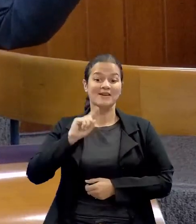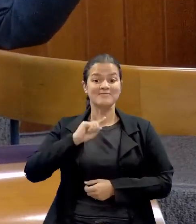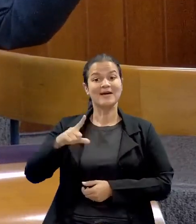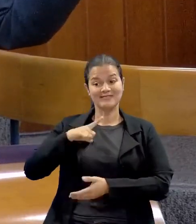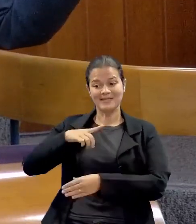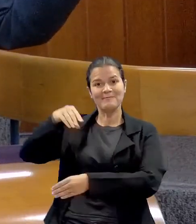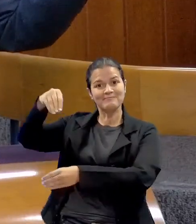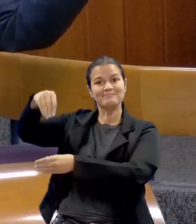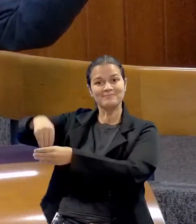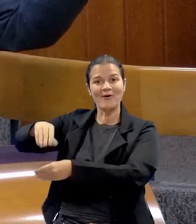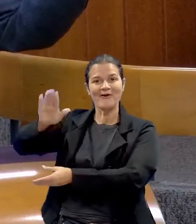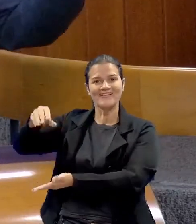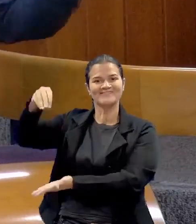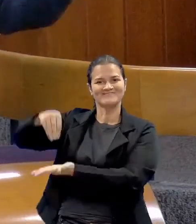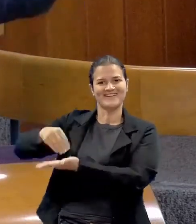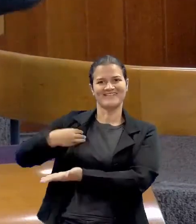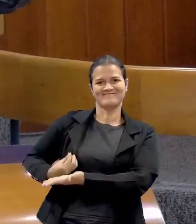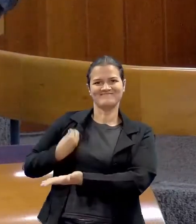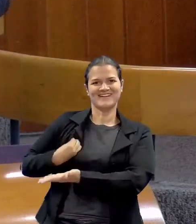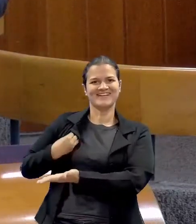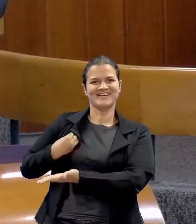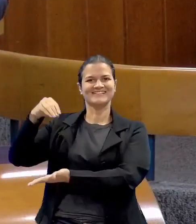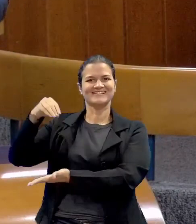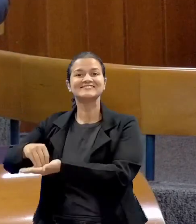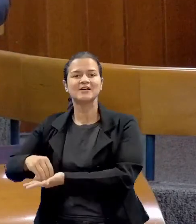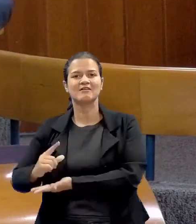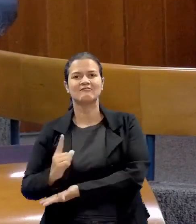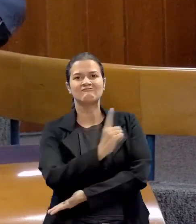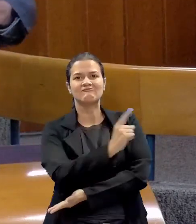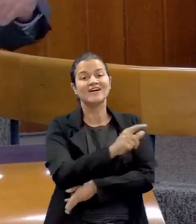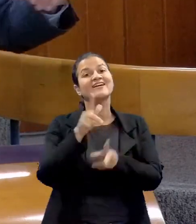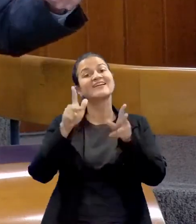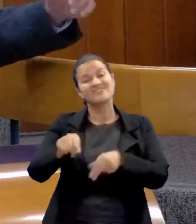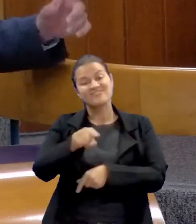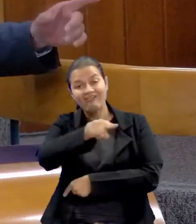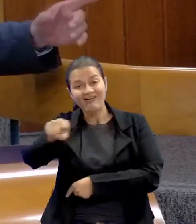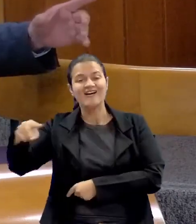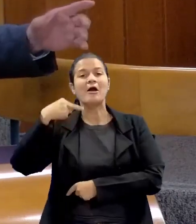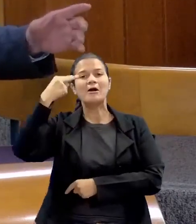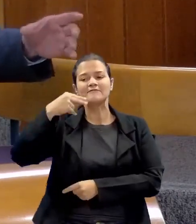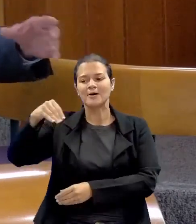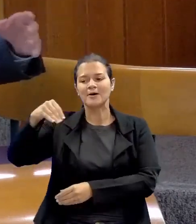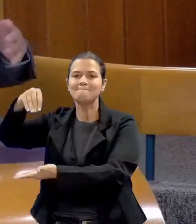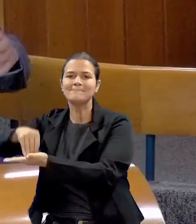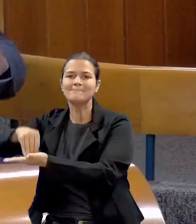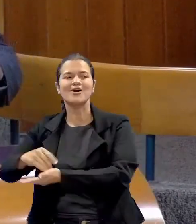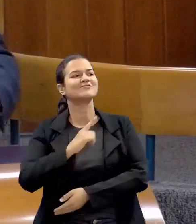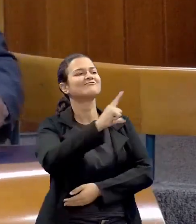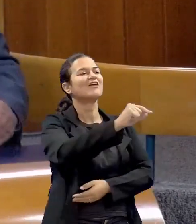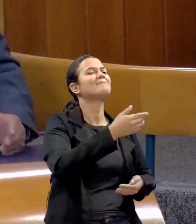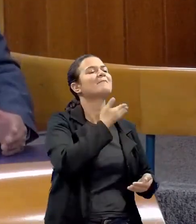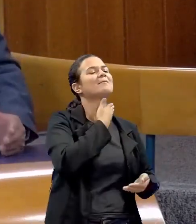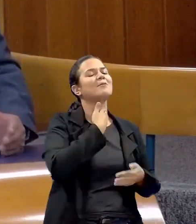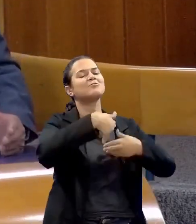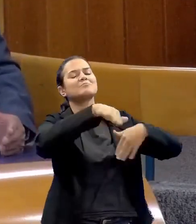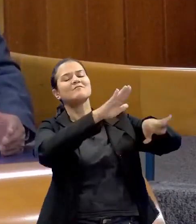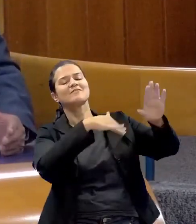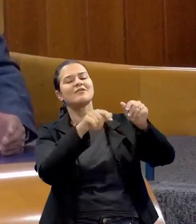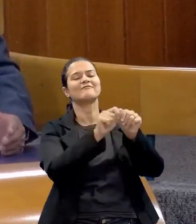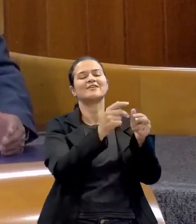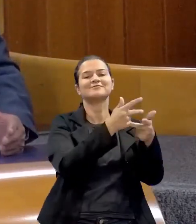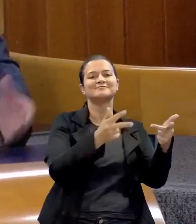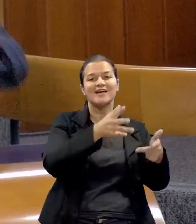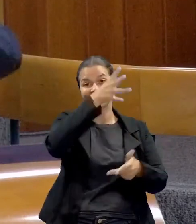casa. É o caso de muitos vereadores que botam o cartãozinho na mesa e vai cuidar de seus afazeres e esquece a votação da